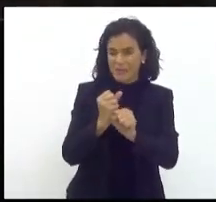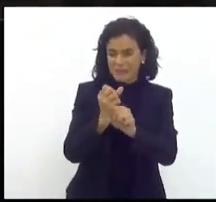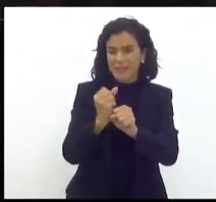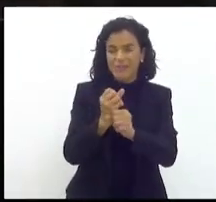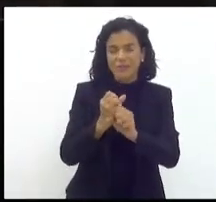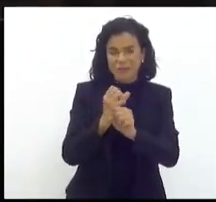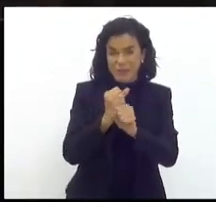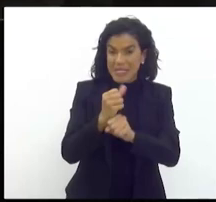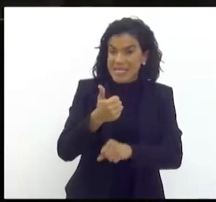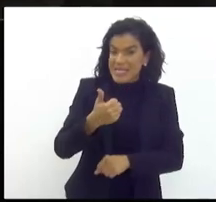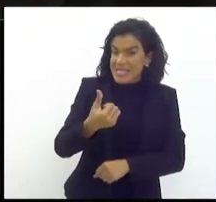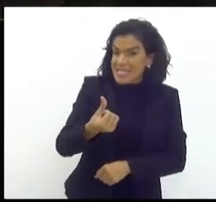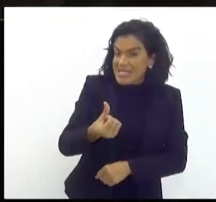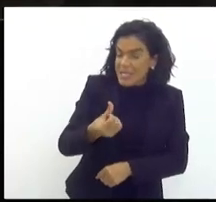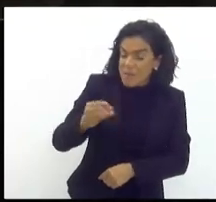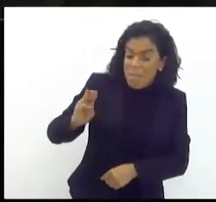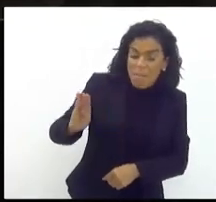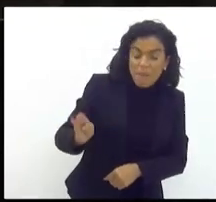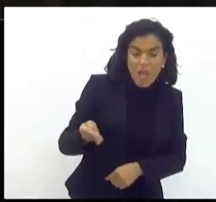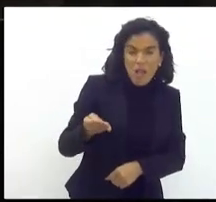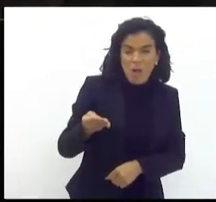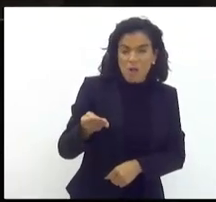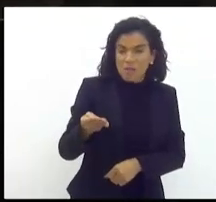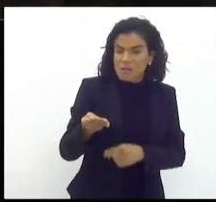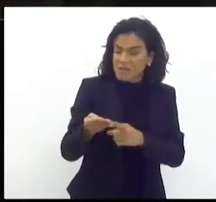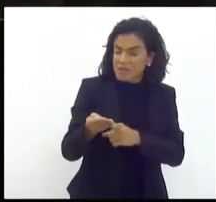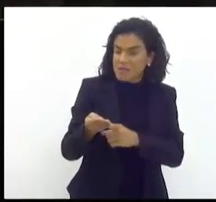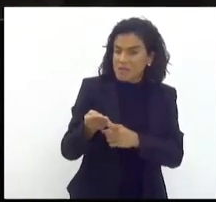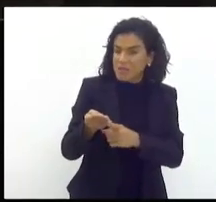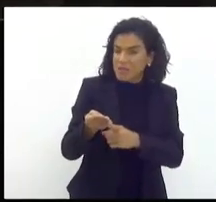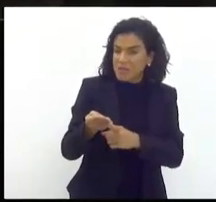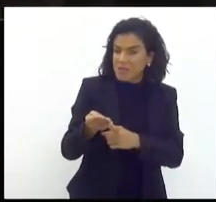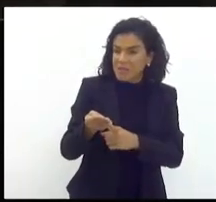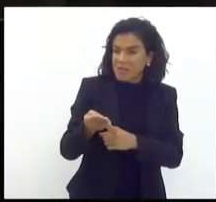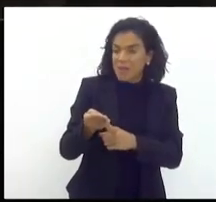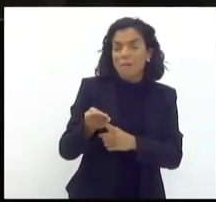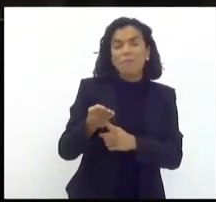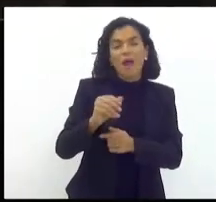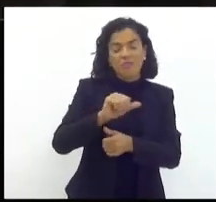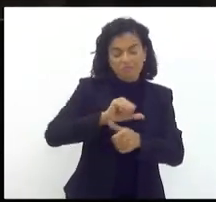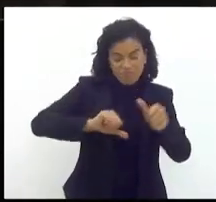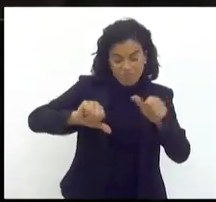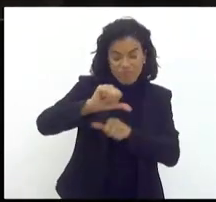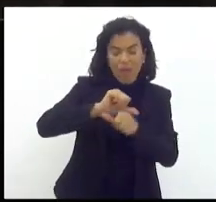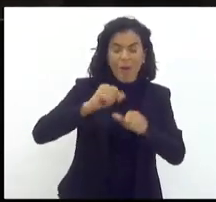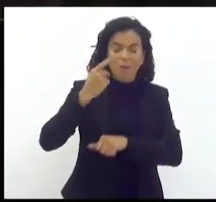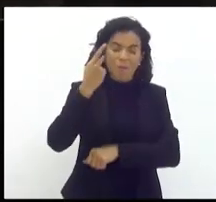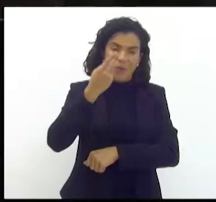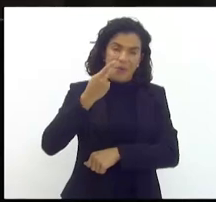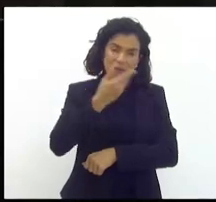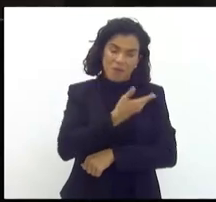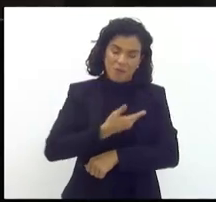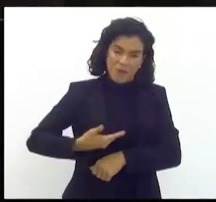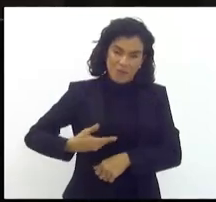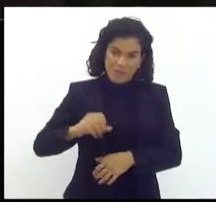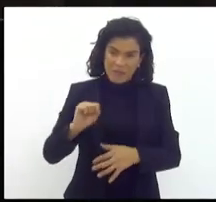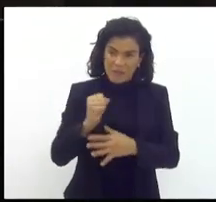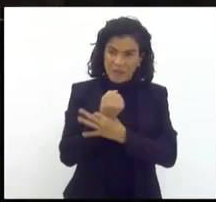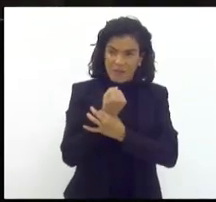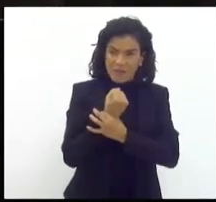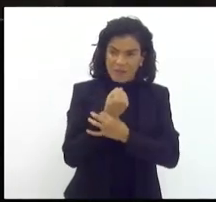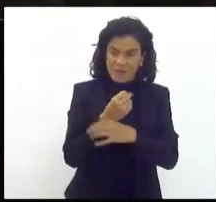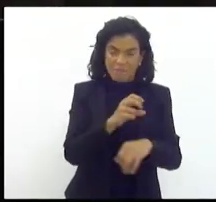16 bilhões para que torne a política pública de segurança do Estado do Rio de